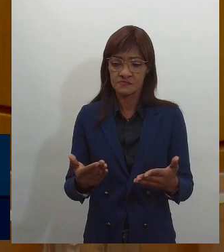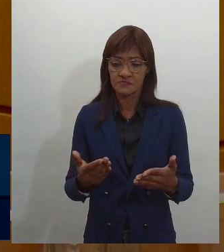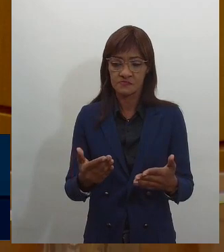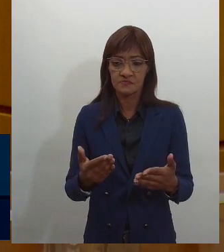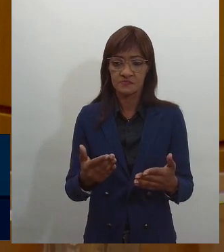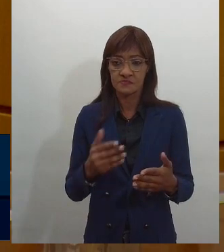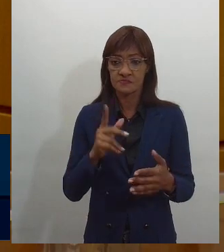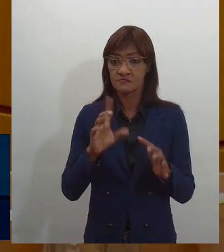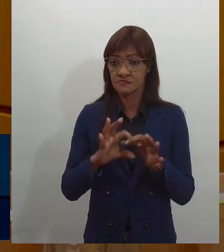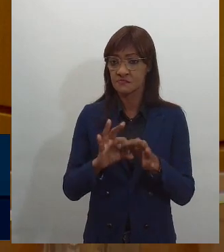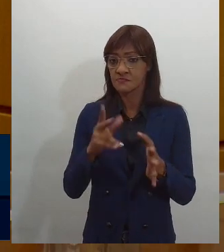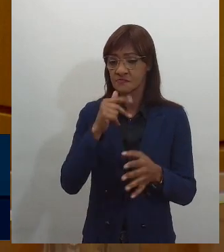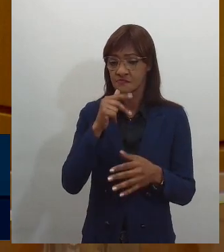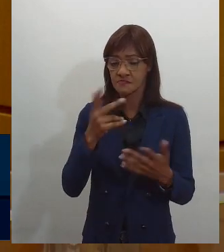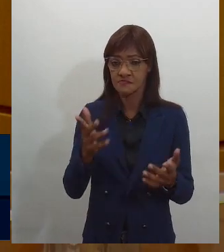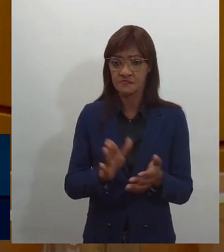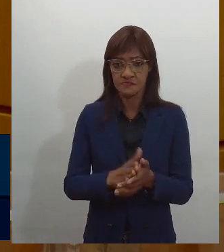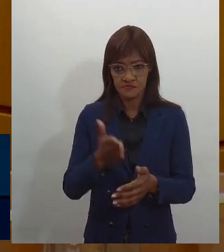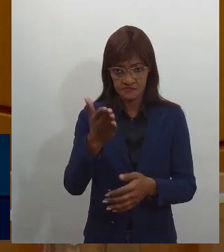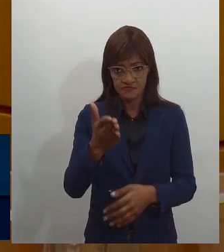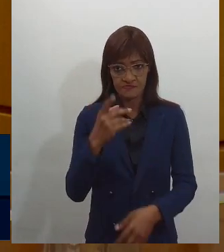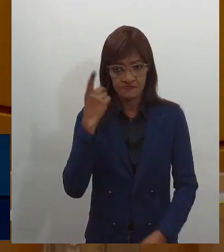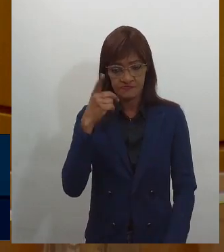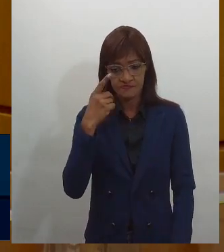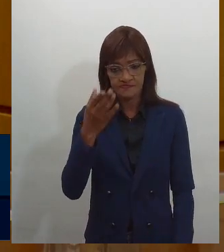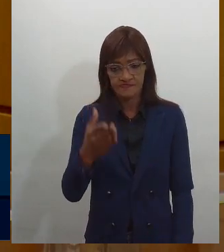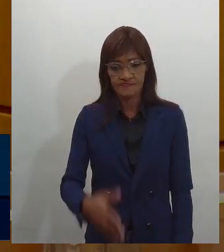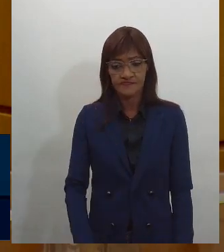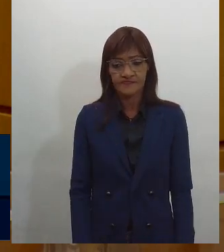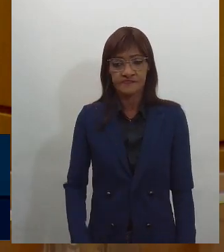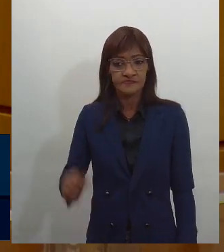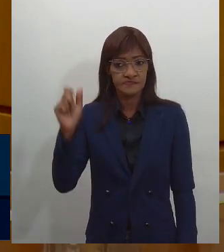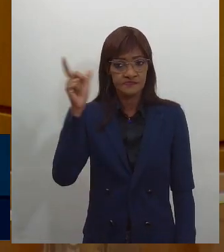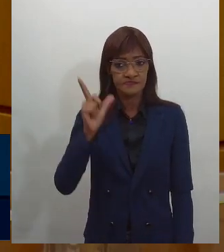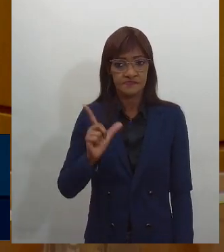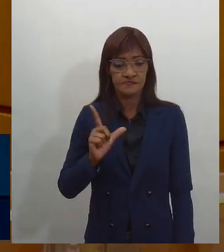aqui uma parte à deputada Lidiane. Deputado Chico,